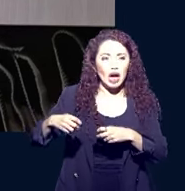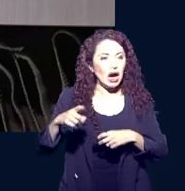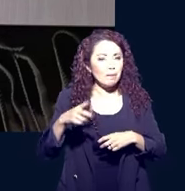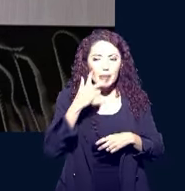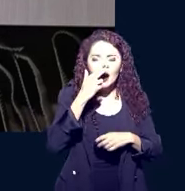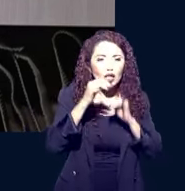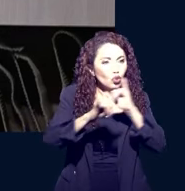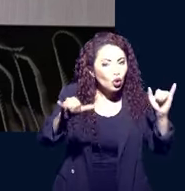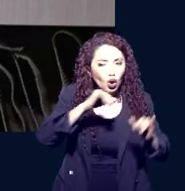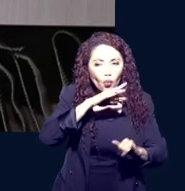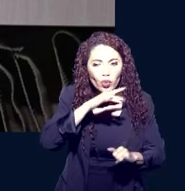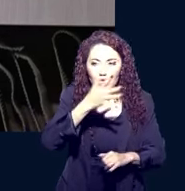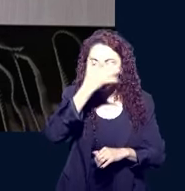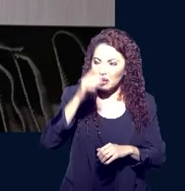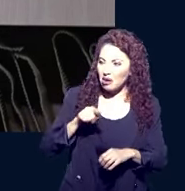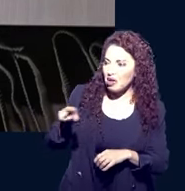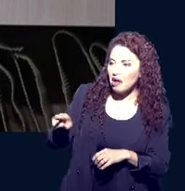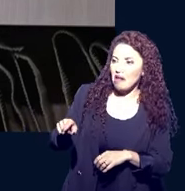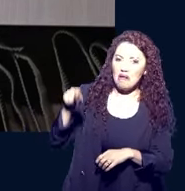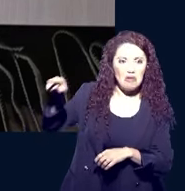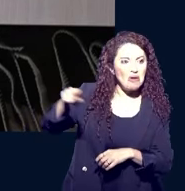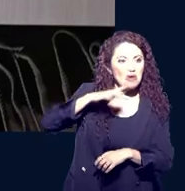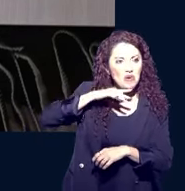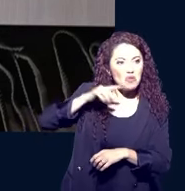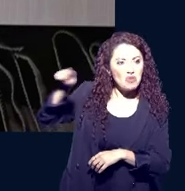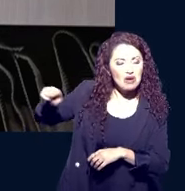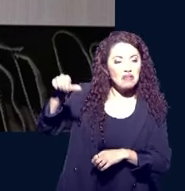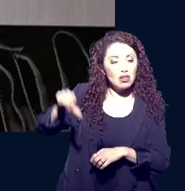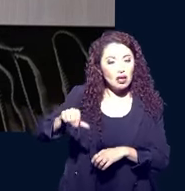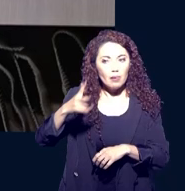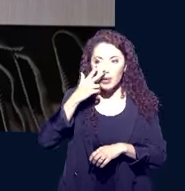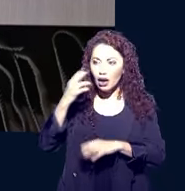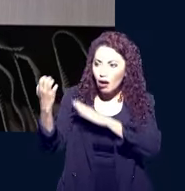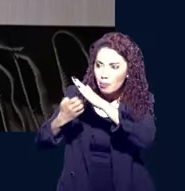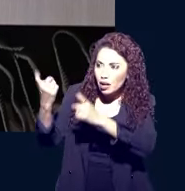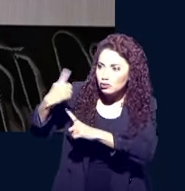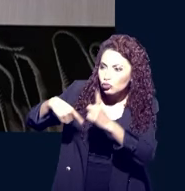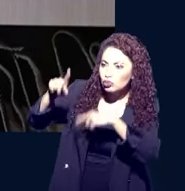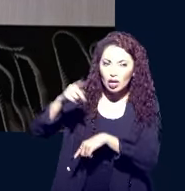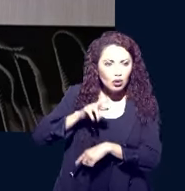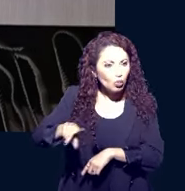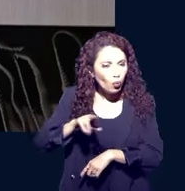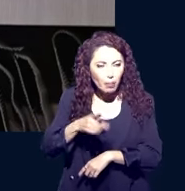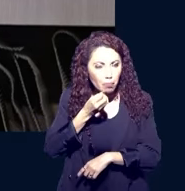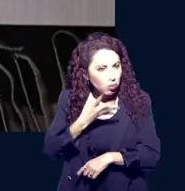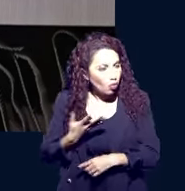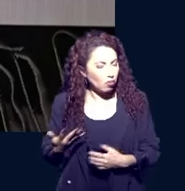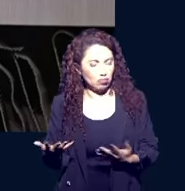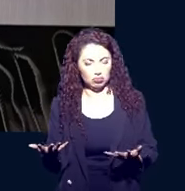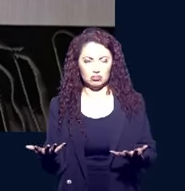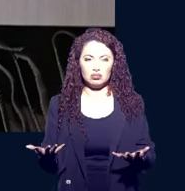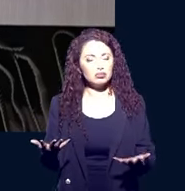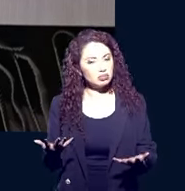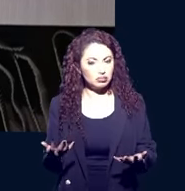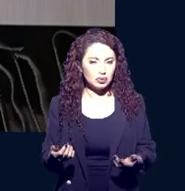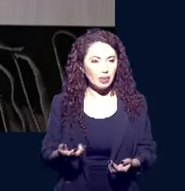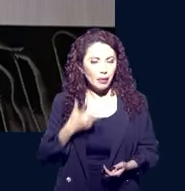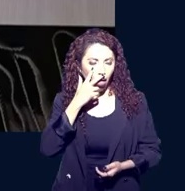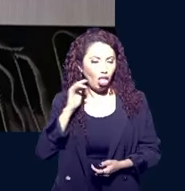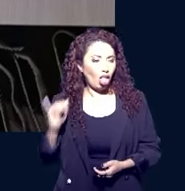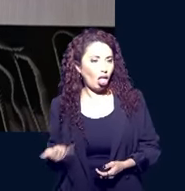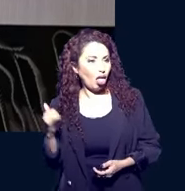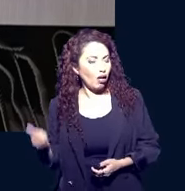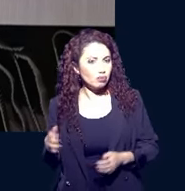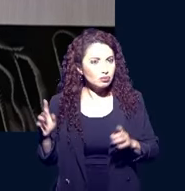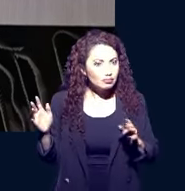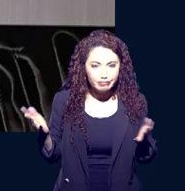empresa teve é uma visão de que o sucesso Empresarial não é uma coisa boa é uma coisa de aproveitamento